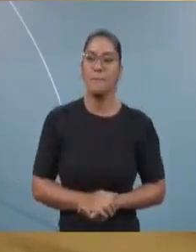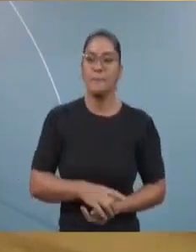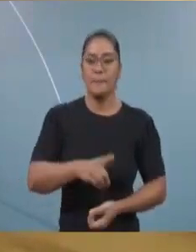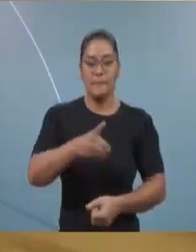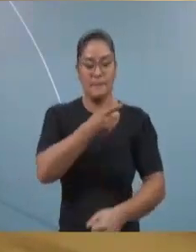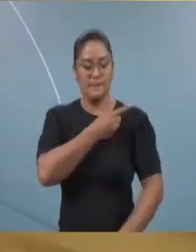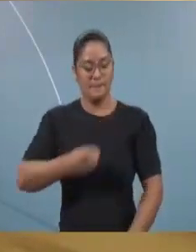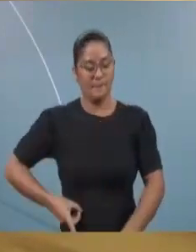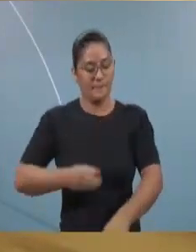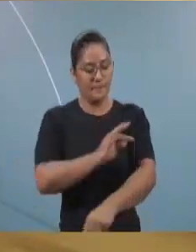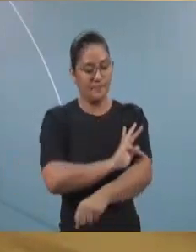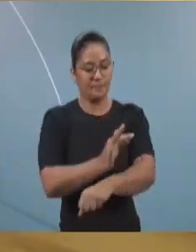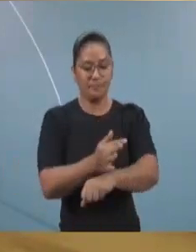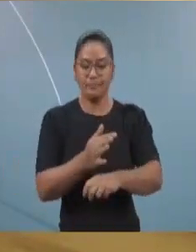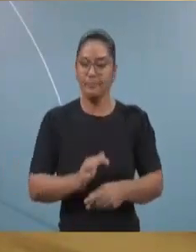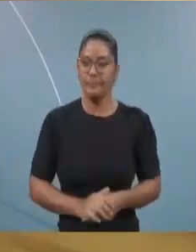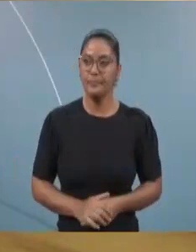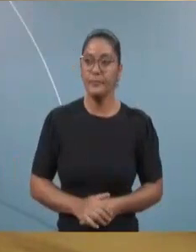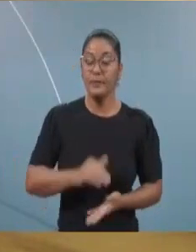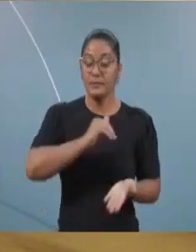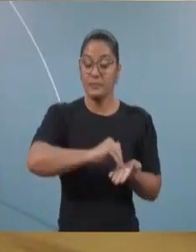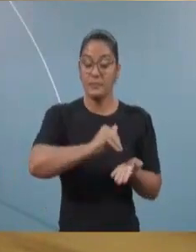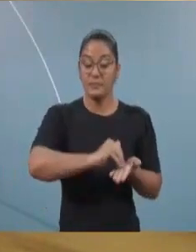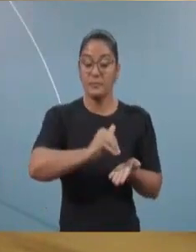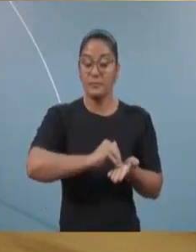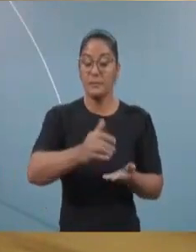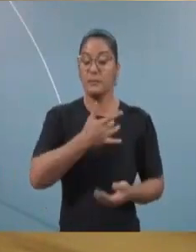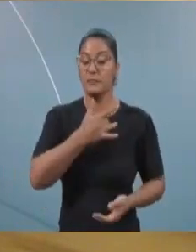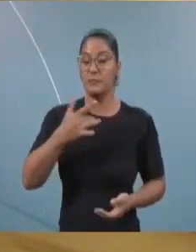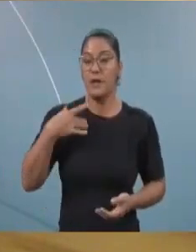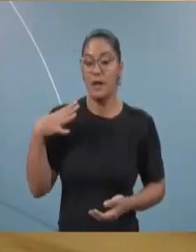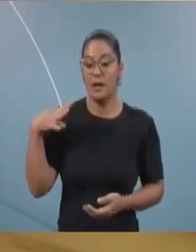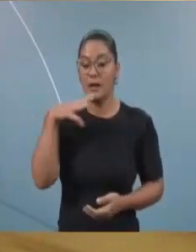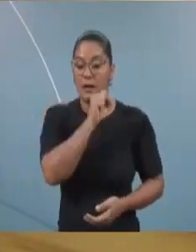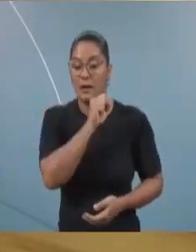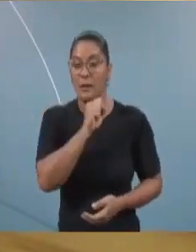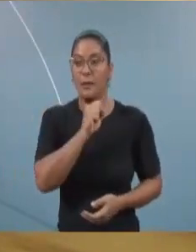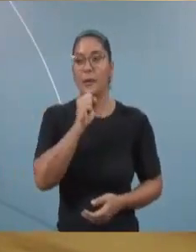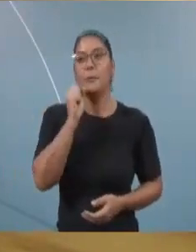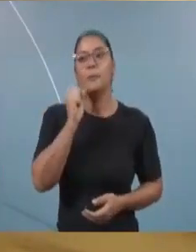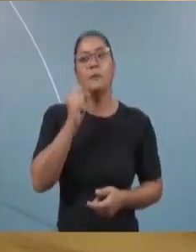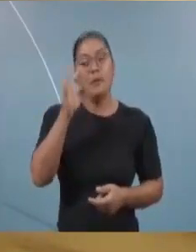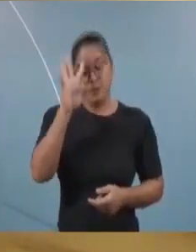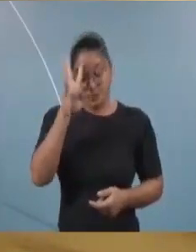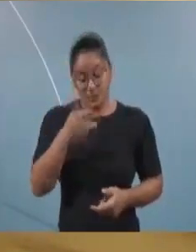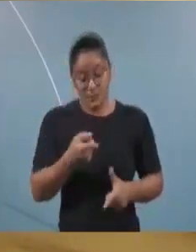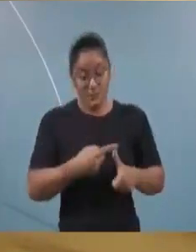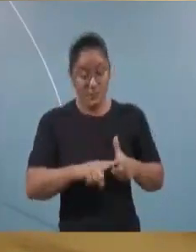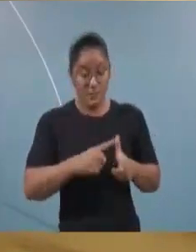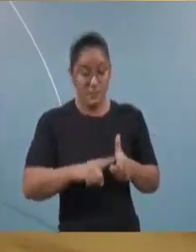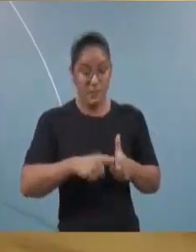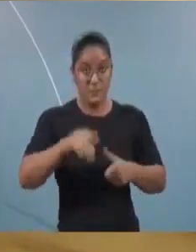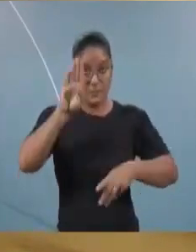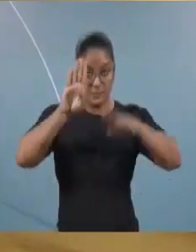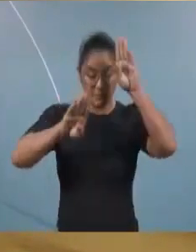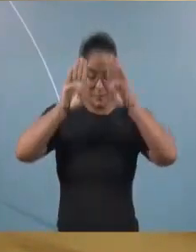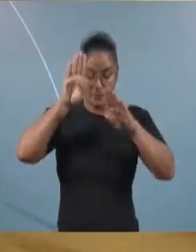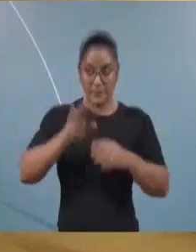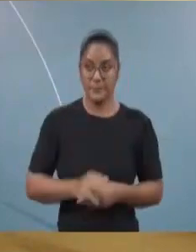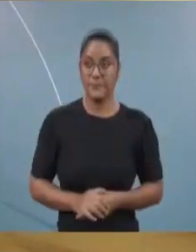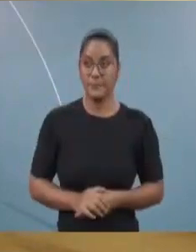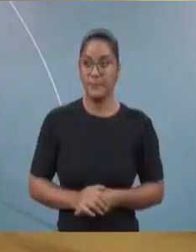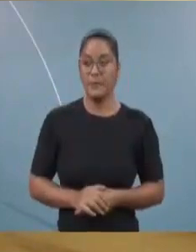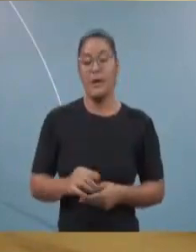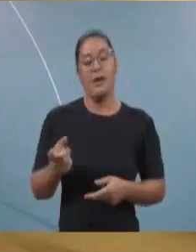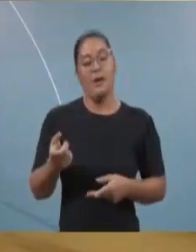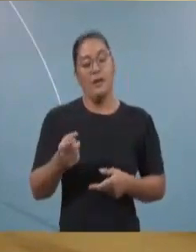tomba para que a secretaria de saúde o mais rápido possível Sana esse problema com relação à licitação com relação à